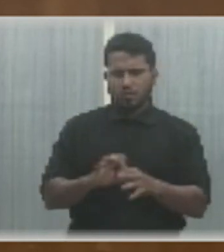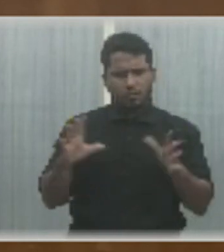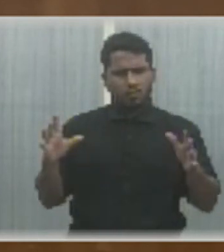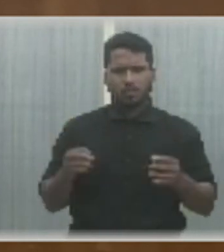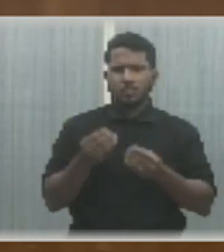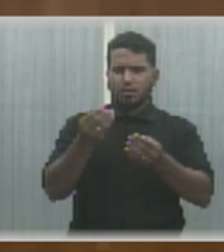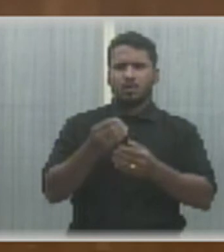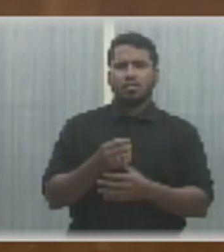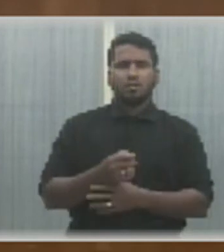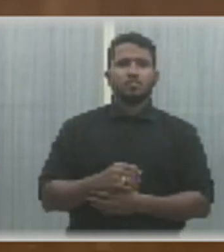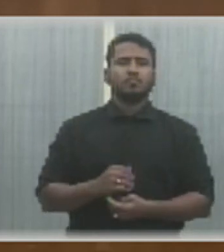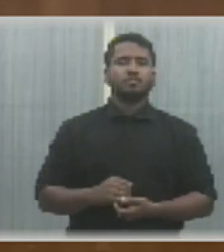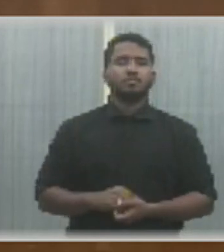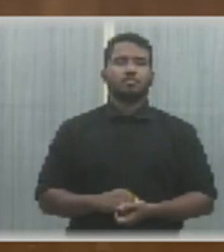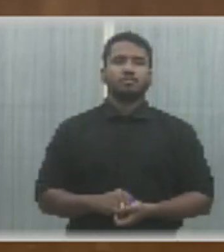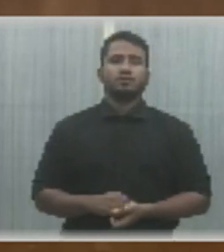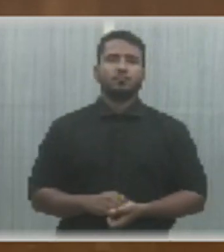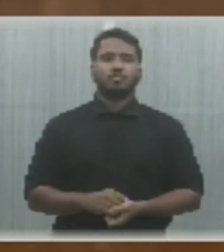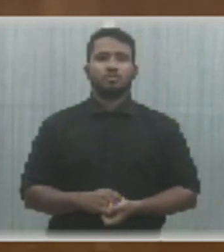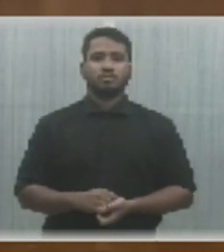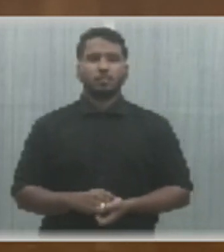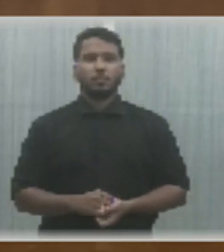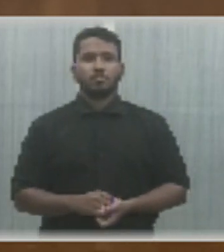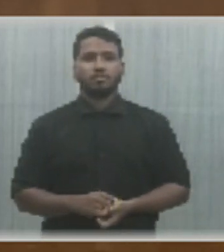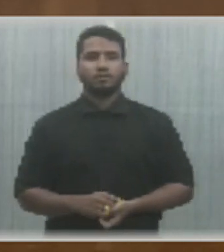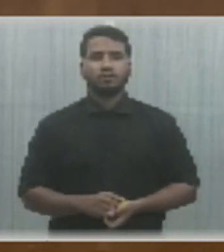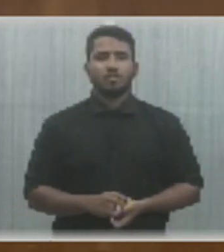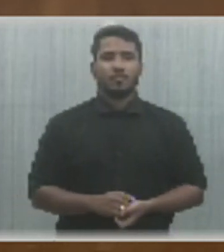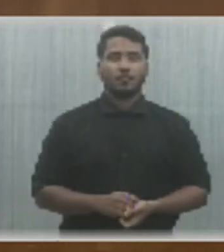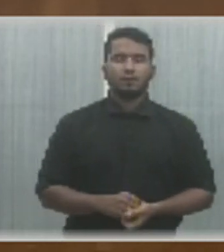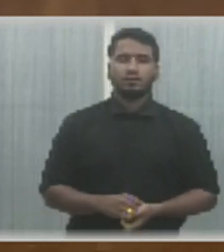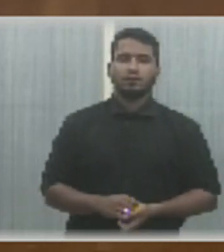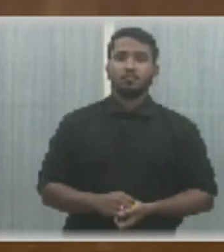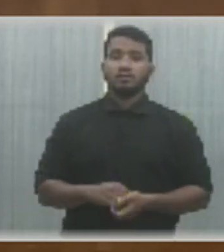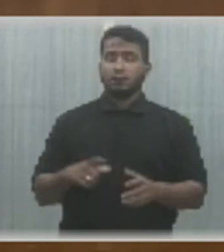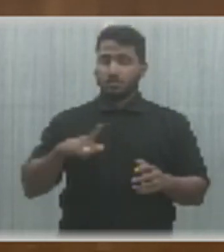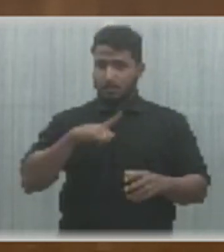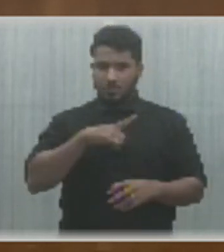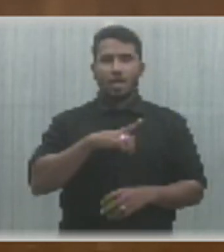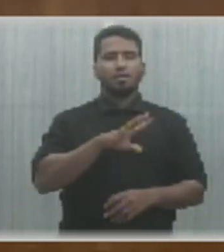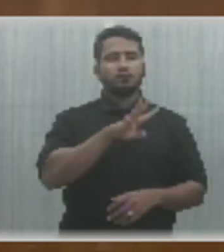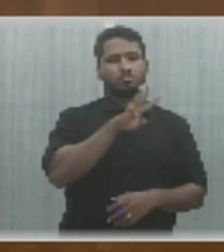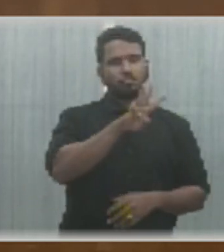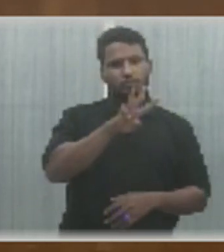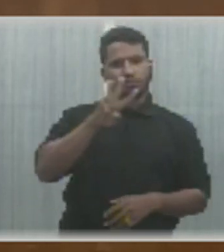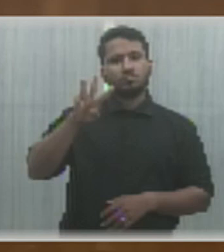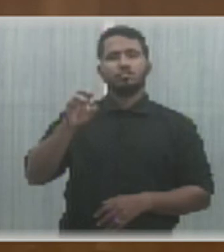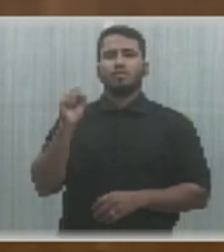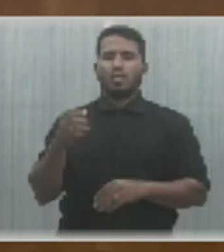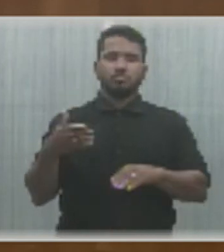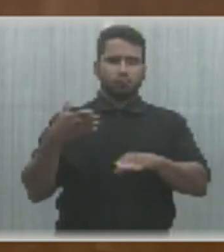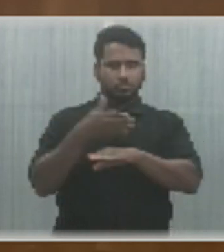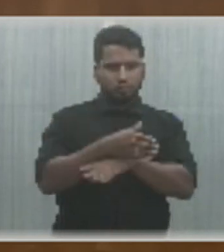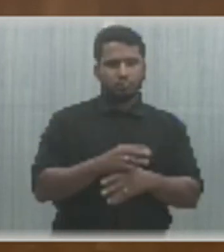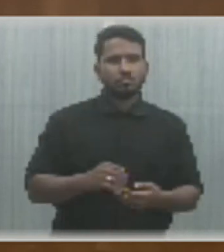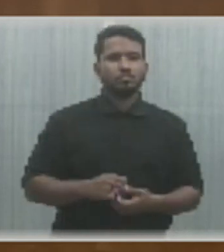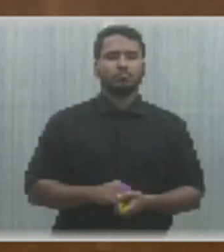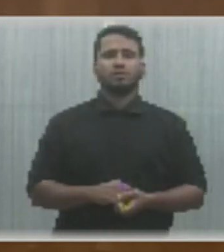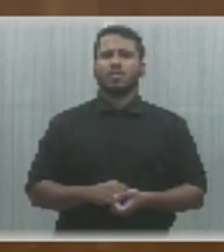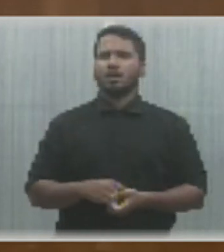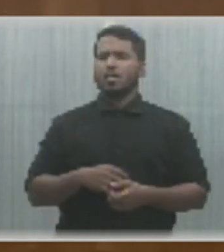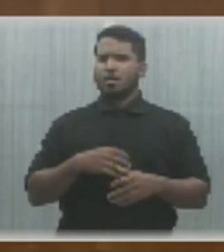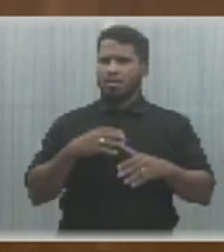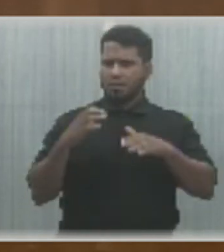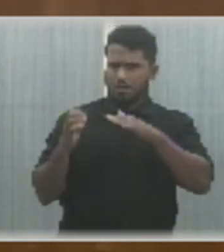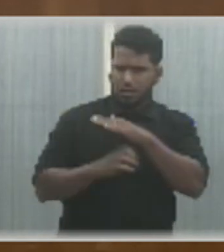doar, podem fazer suas doações através do site, não é? Então, tanto instituições públicas